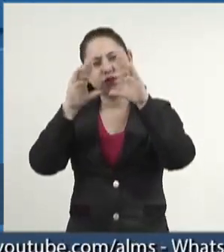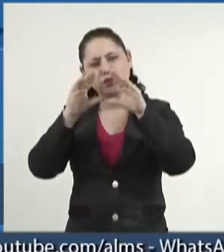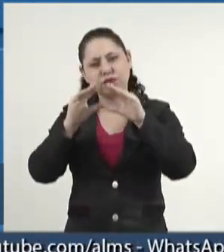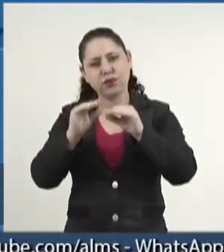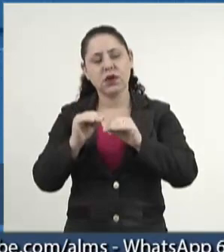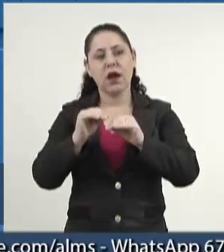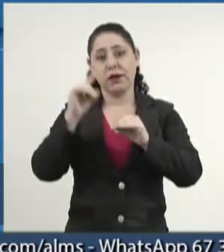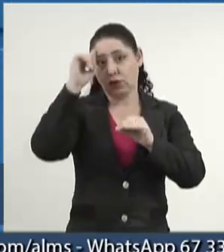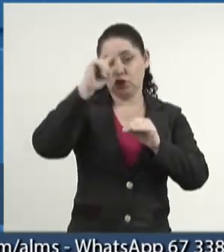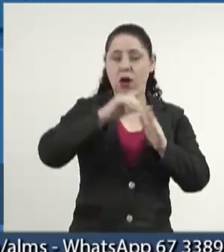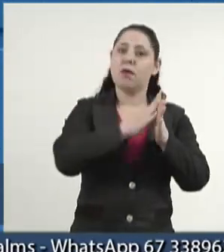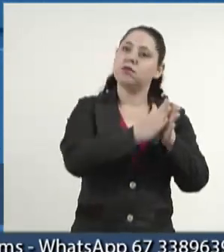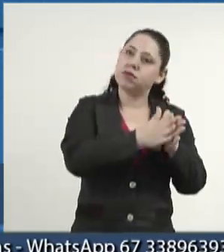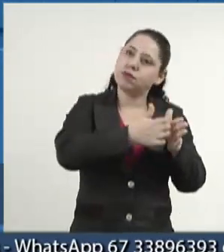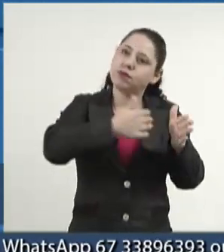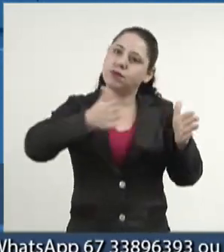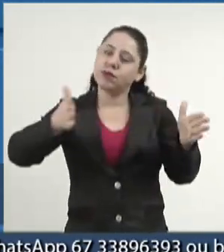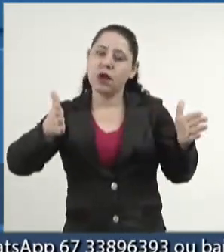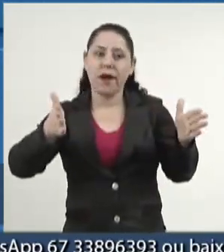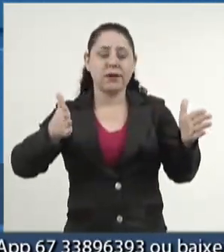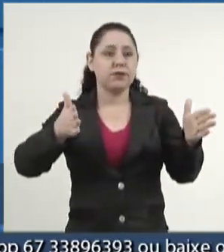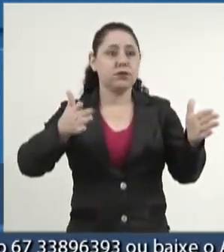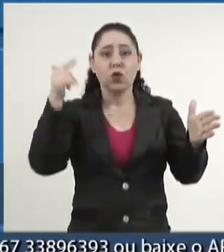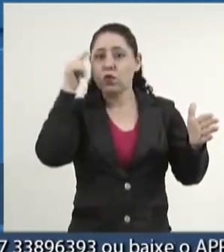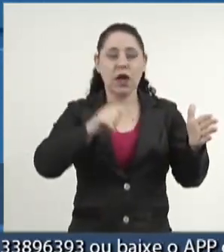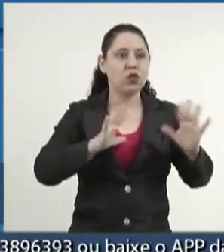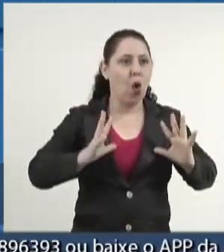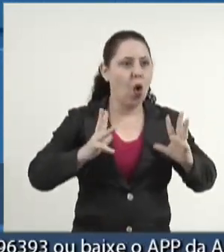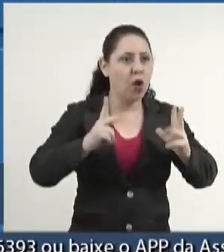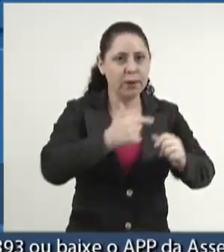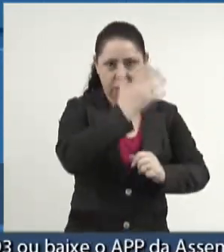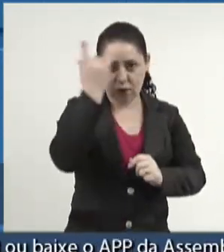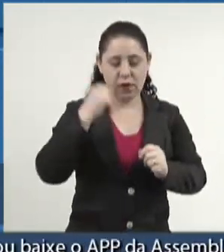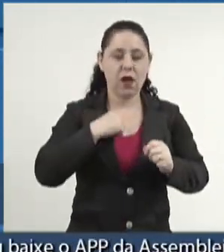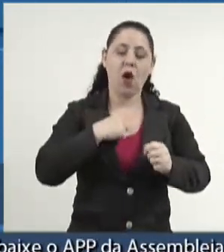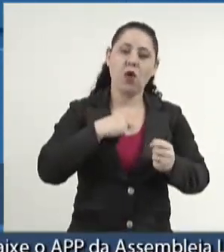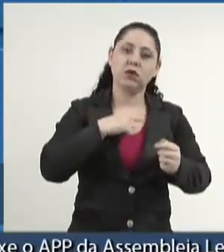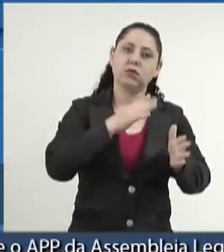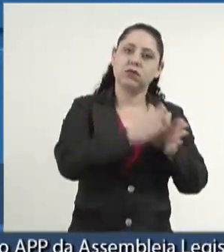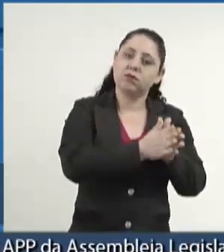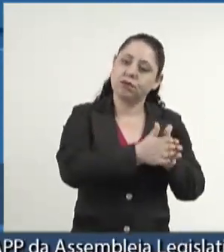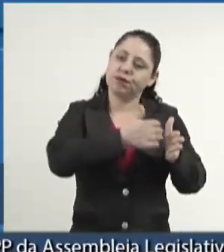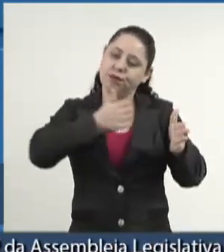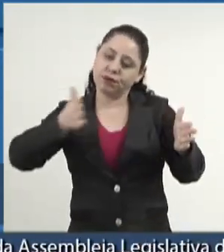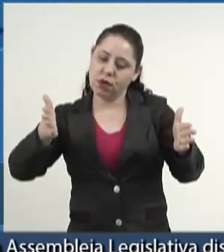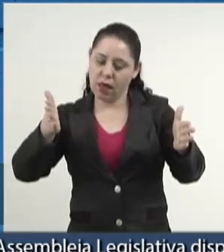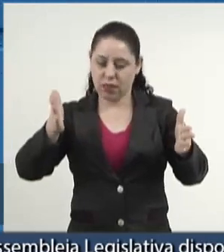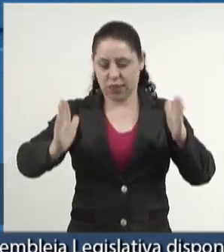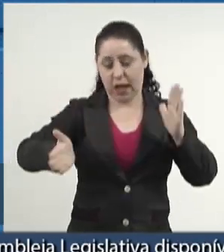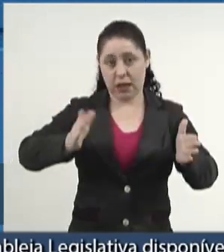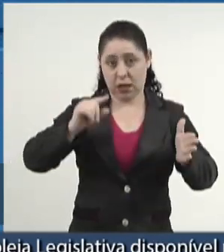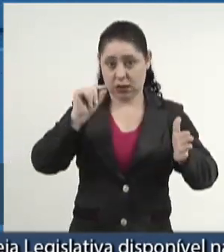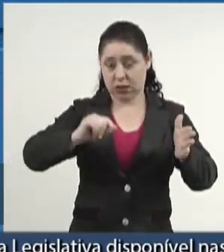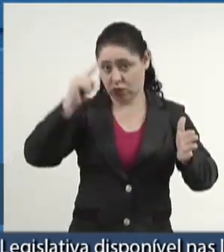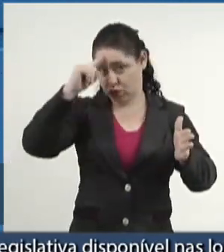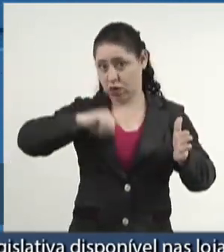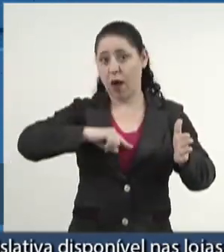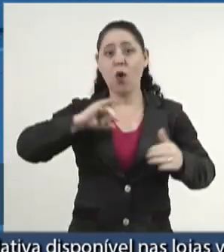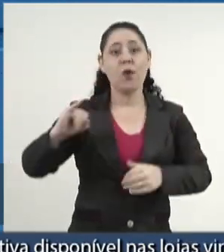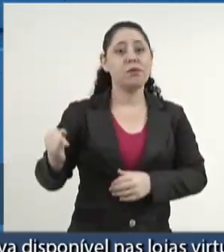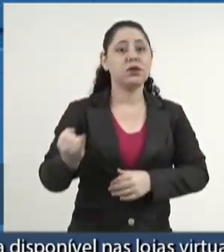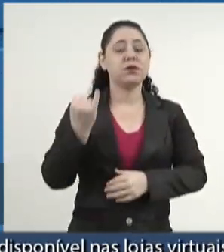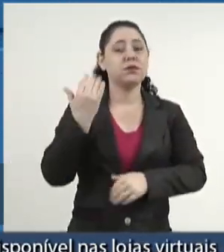dias prolongados, se não dá para fazer todo mundo naquele período, mas se prolonga os dias, mas para que realmente dê oportunidade para as pessoas